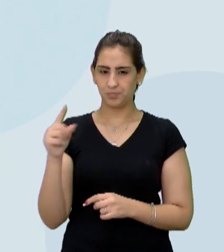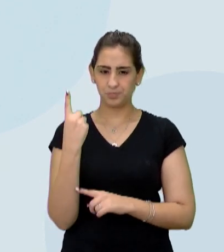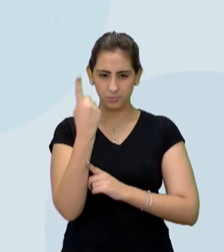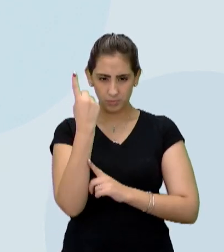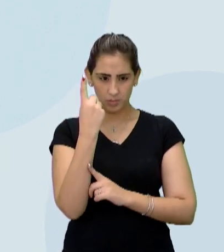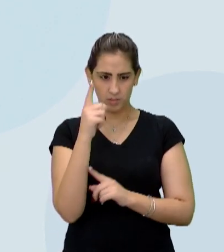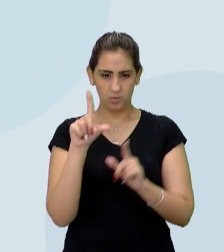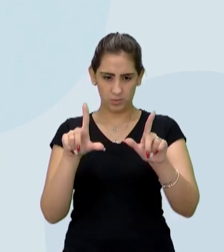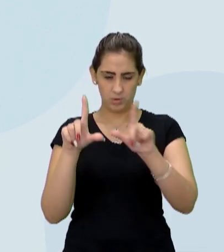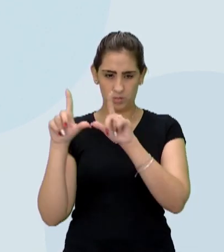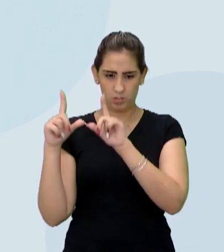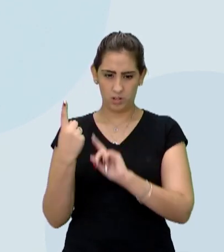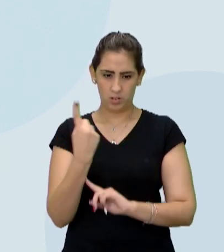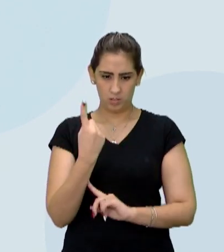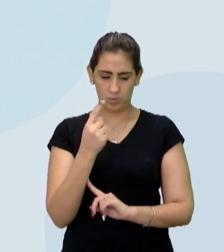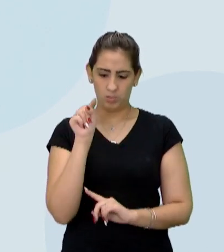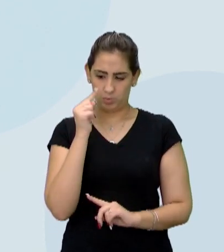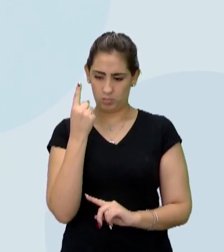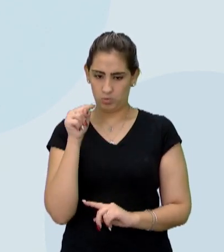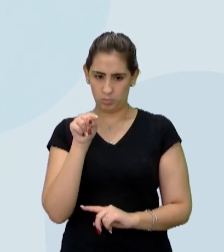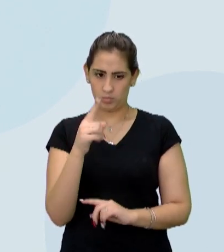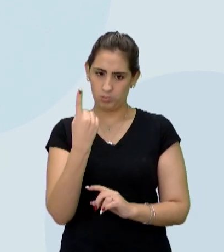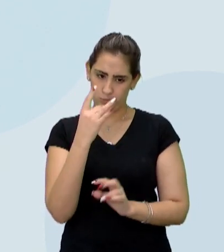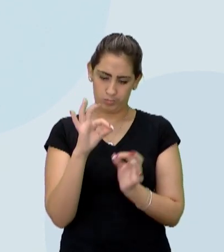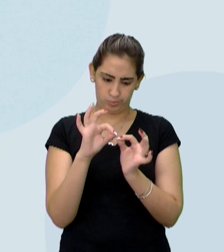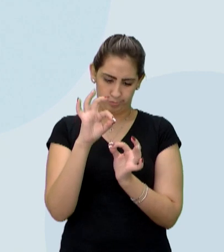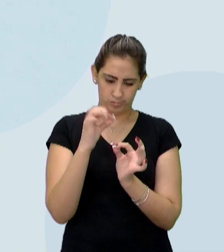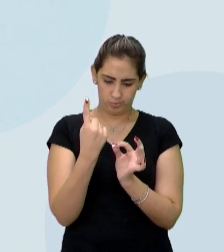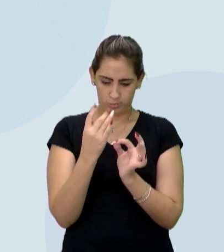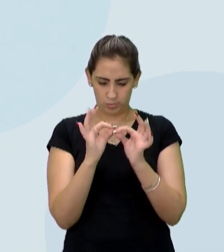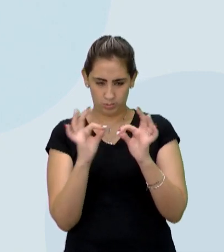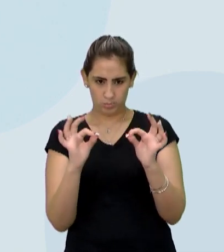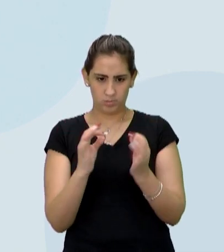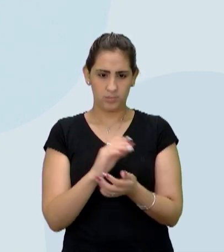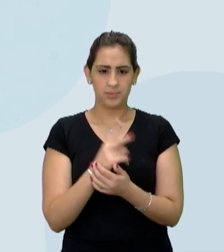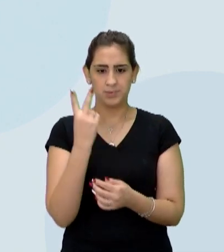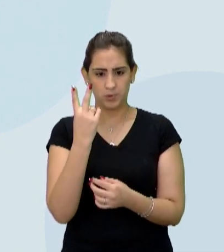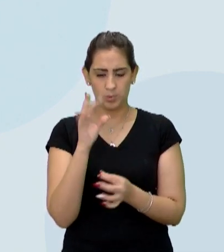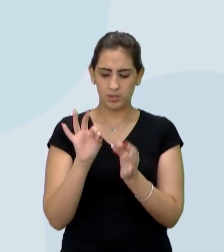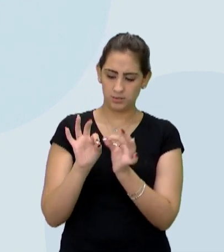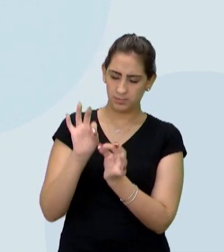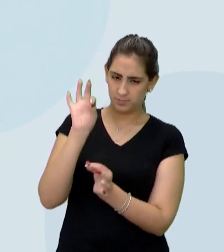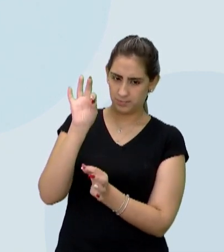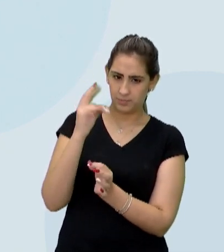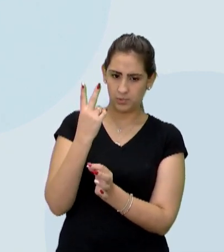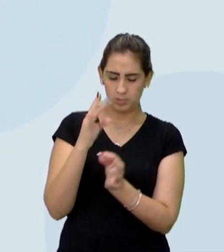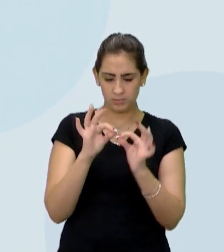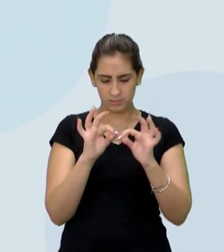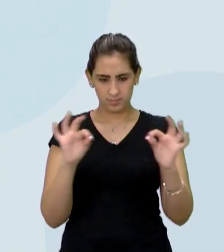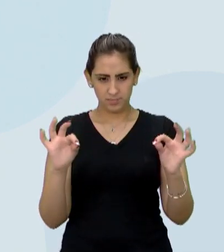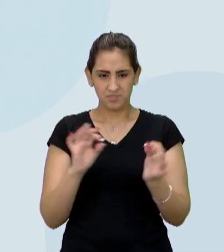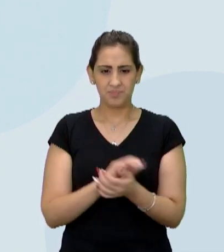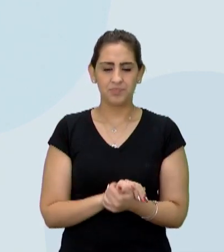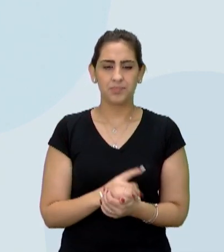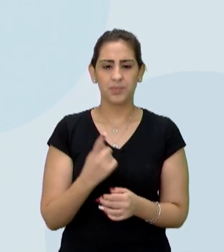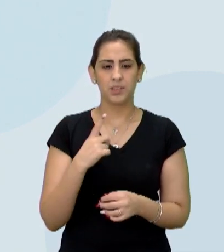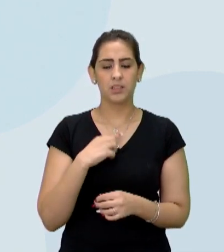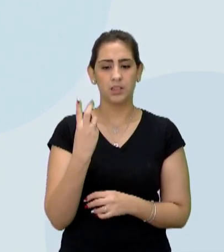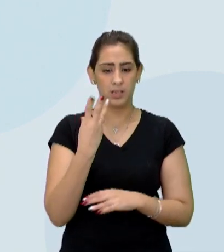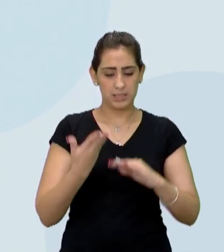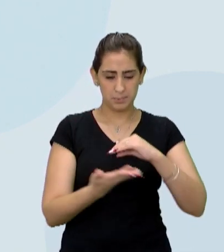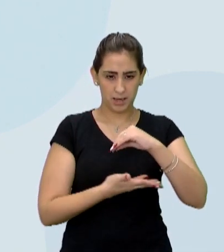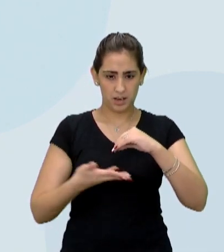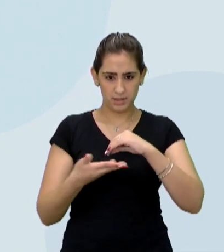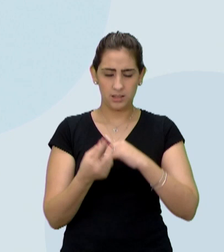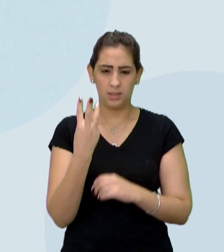1 tem 1 de base e 1 de altura. A figura 2 tem 2 de base e 2 de altura. A 3, 3 de